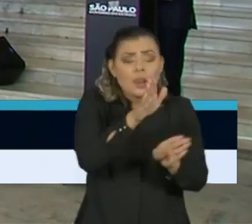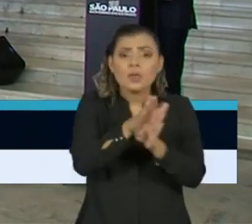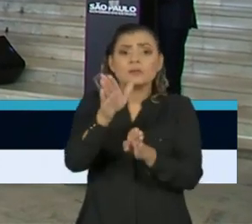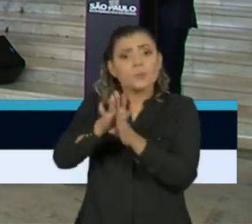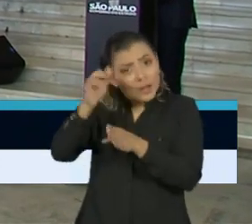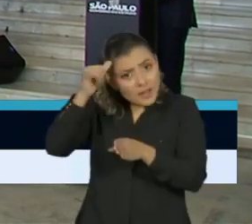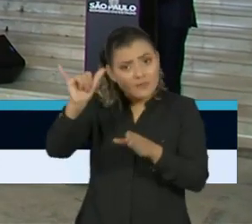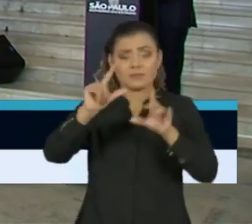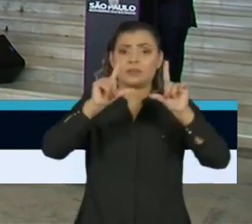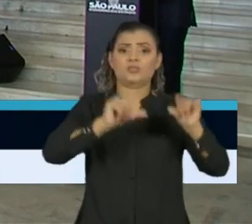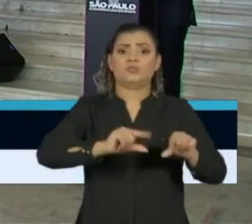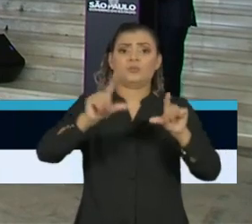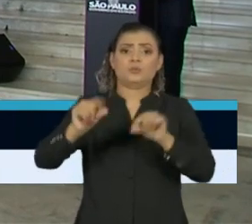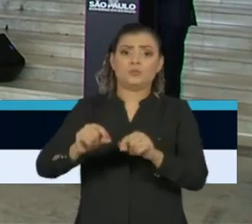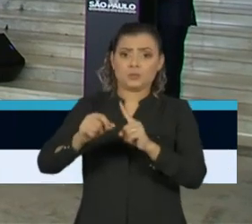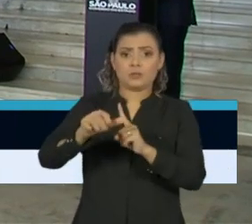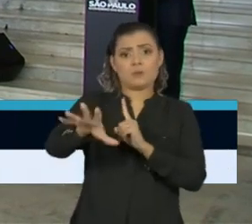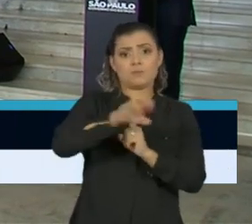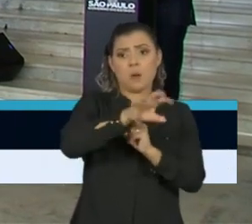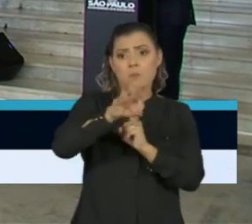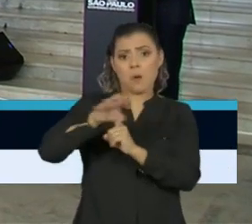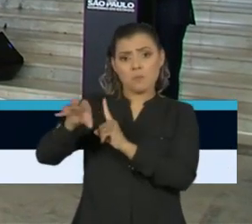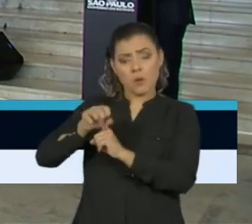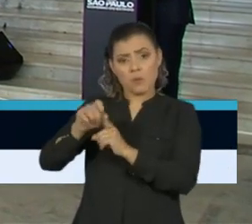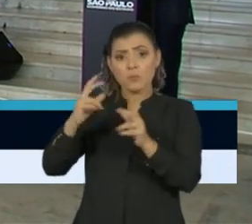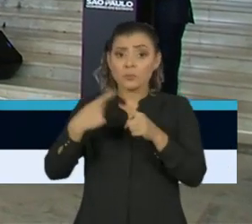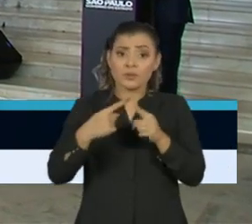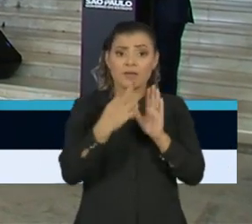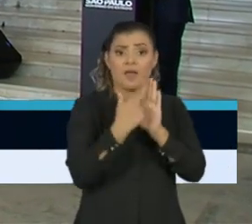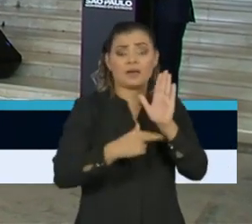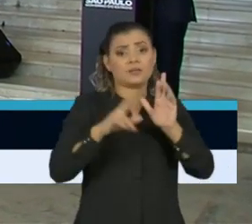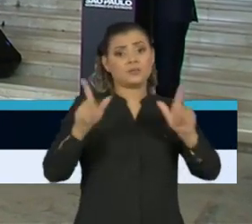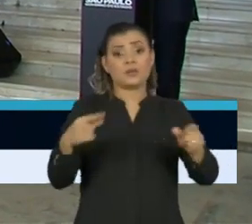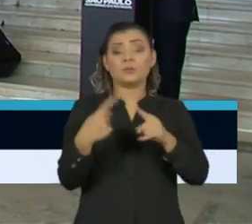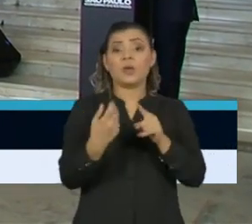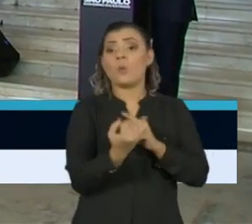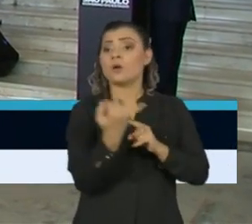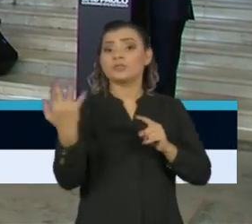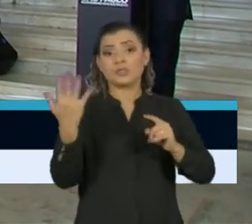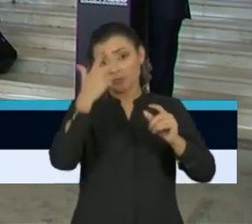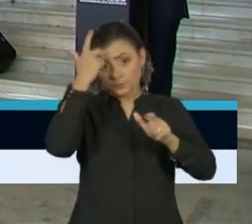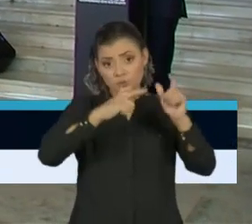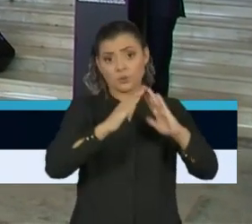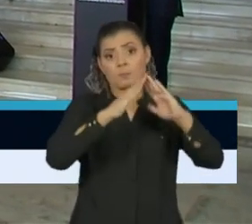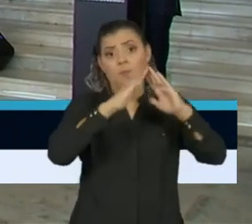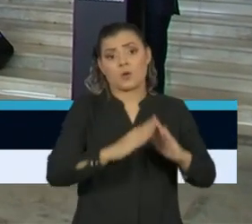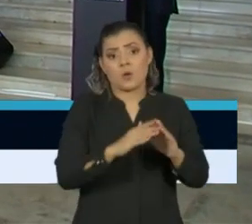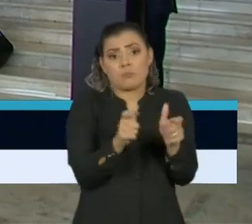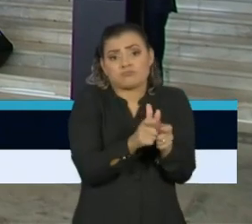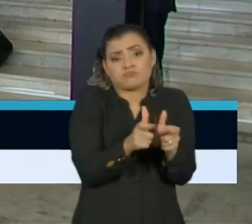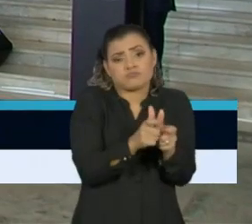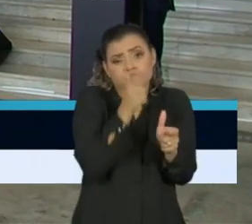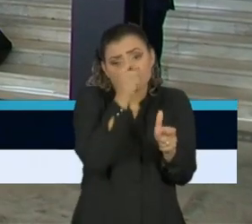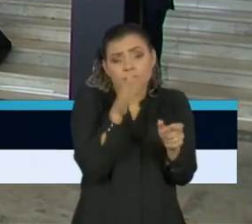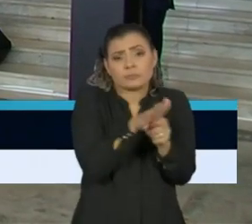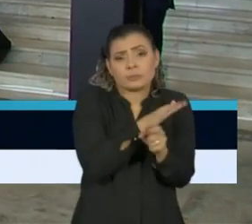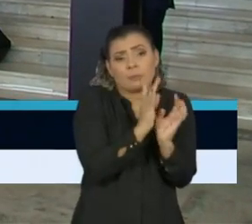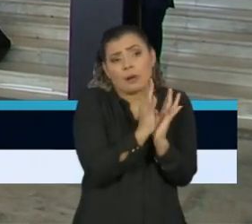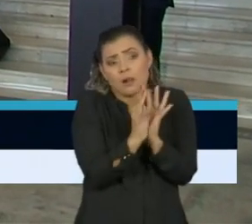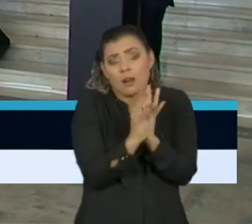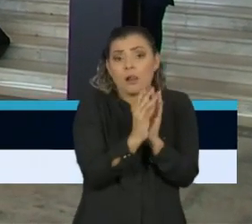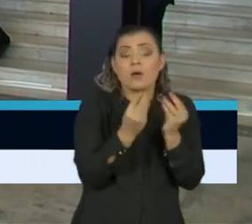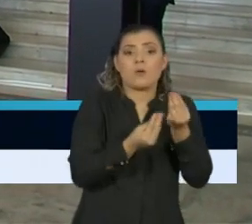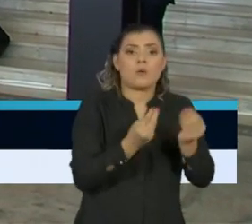contágio são mais difíceis de serem adotadas, inclusive pela quantidade de pessoas que dividem a mesma casa, de espaço pequeno, uma